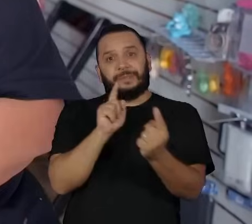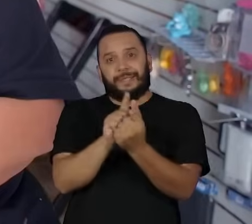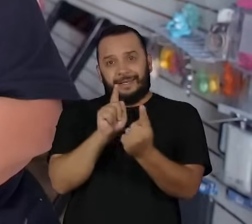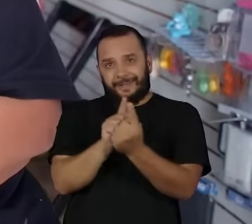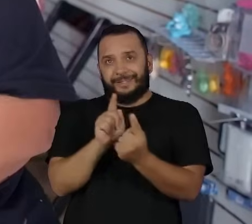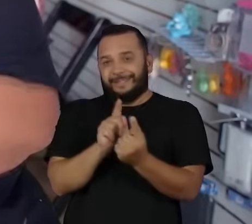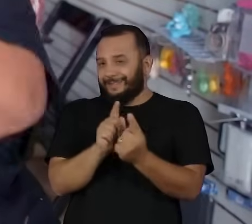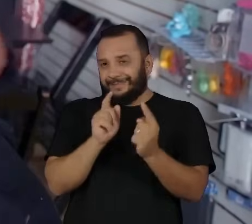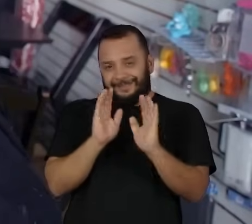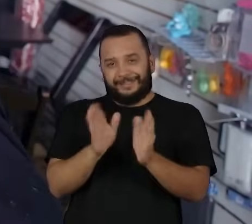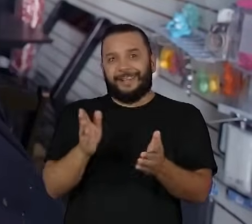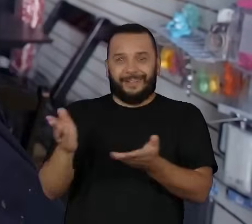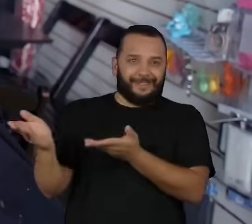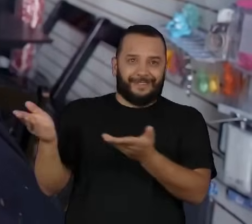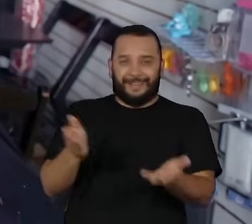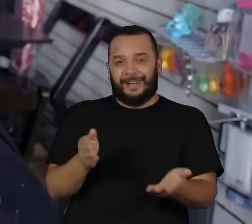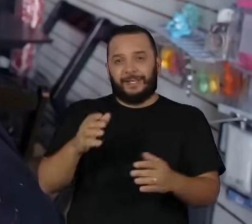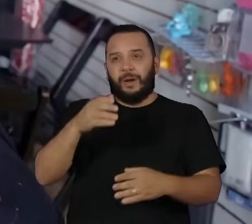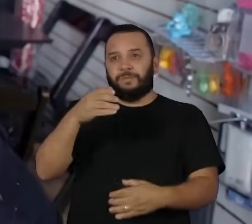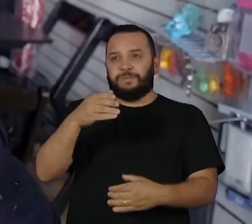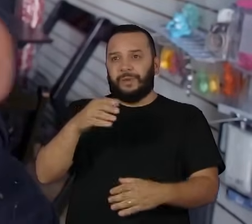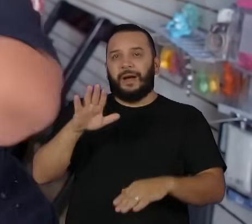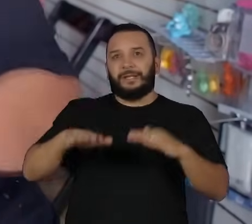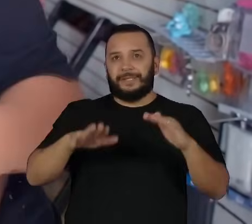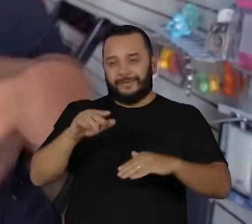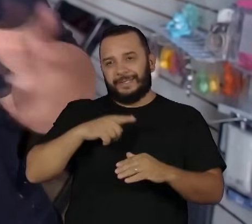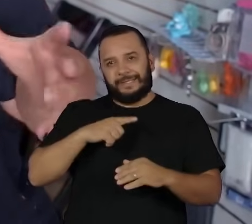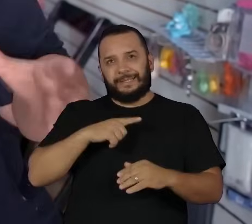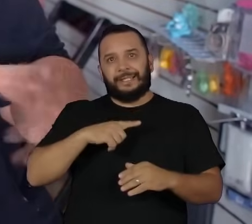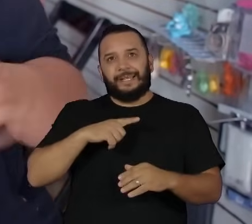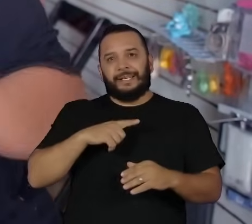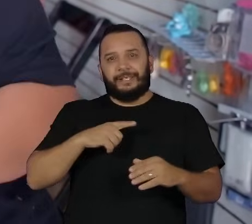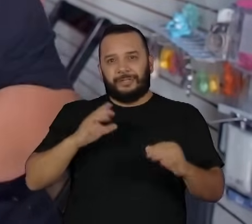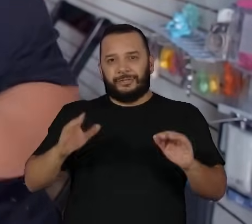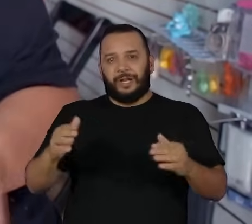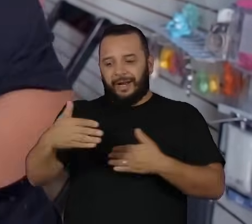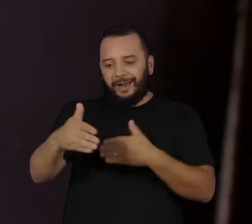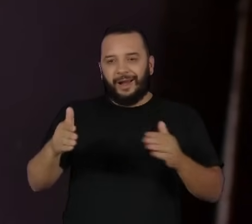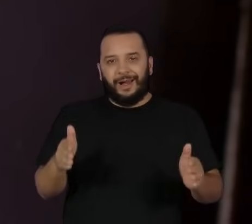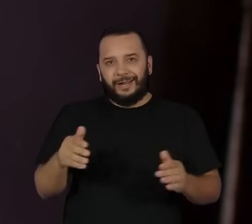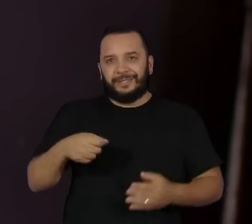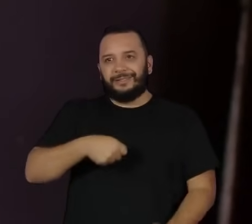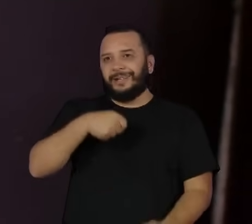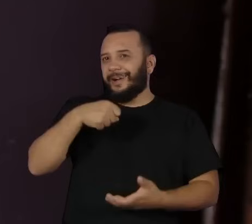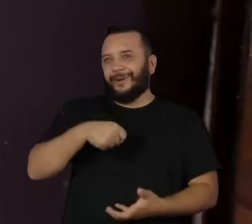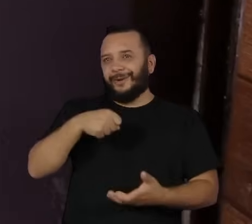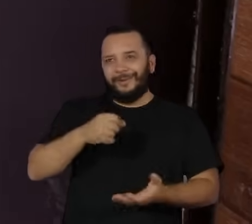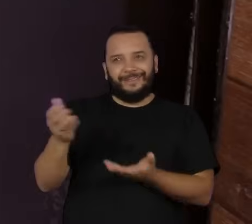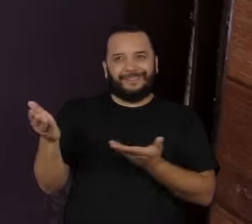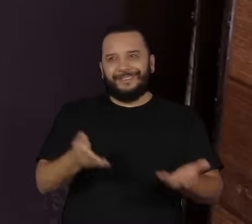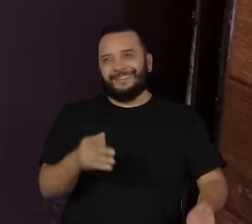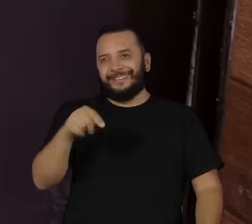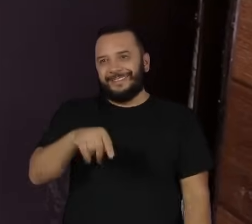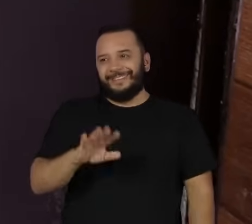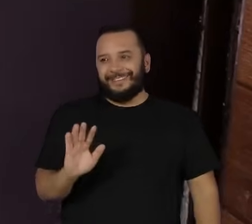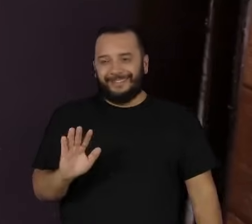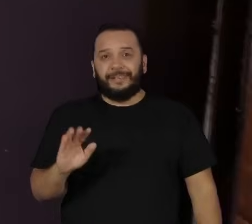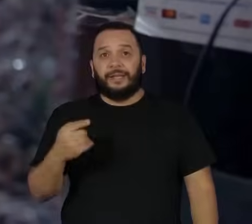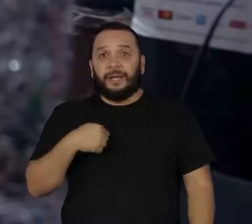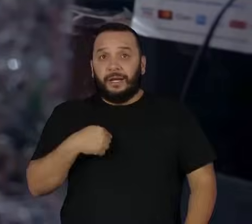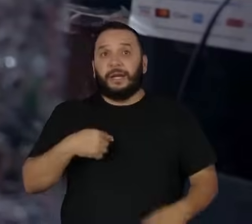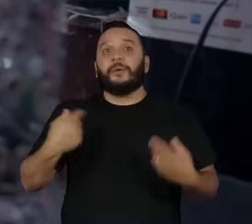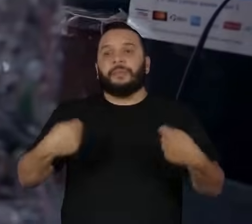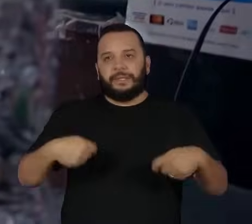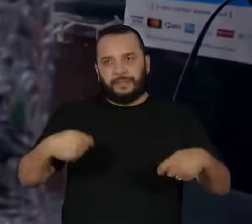loja. Às vezes trazem assim nas garrafas PET, às vezes vem com um estojinho, às vezes vem na sacola. Eu já precisei, né?